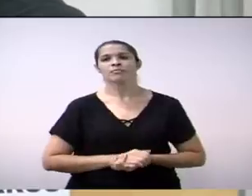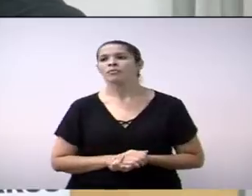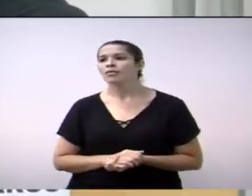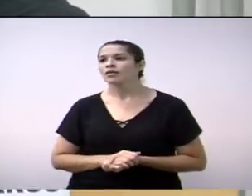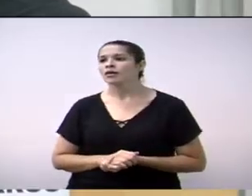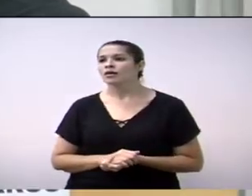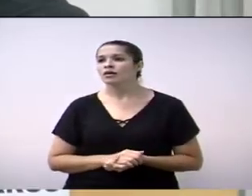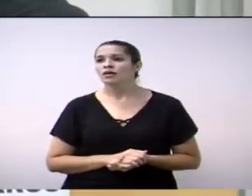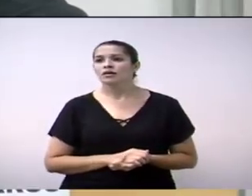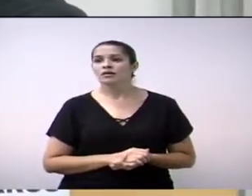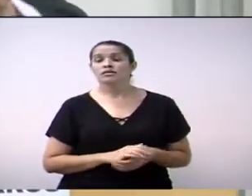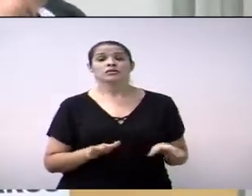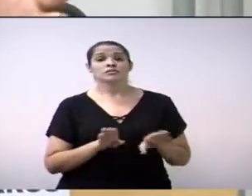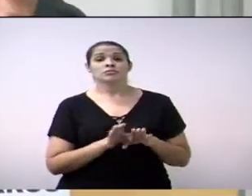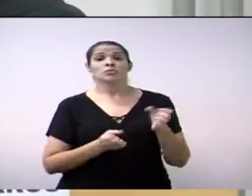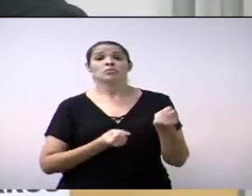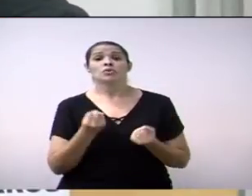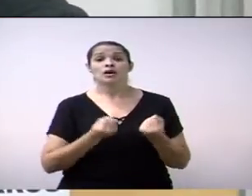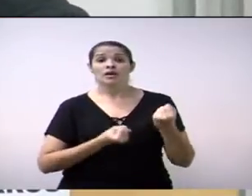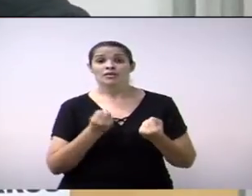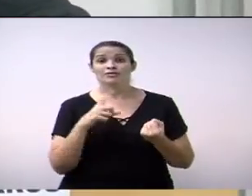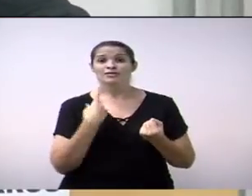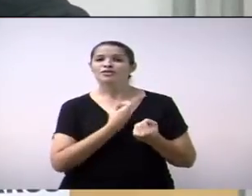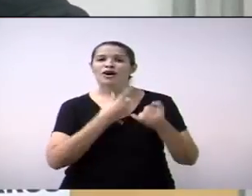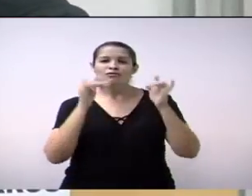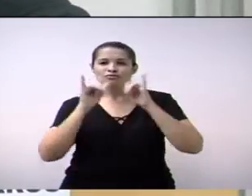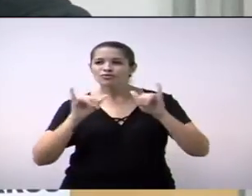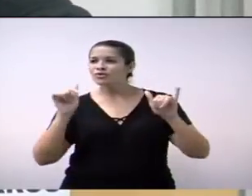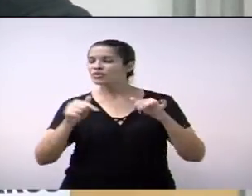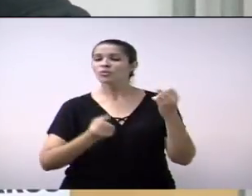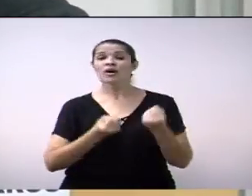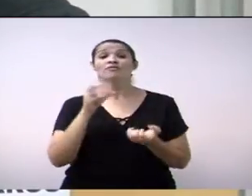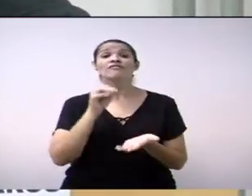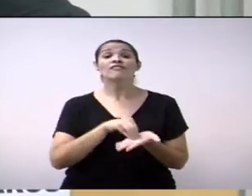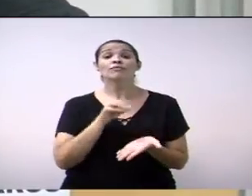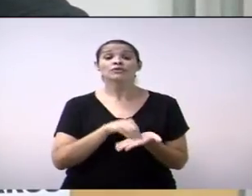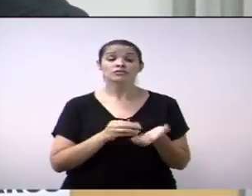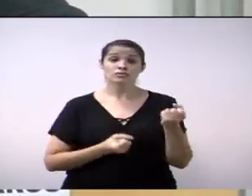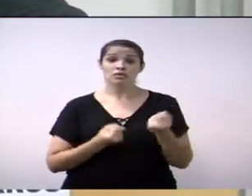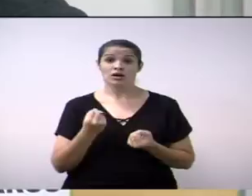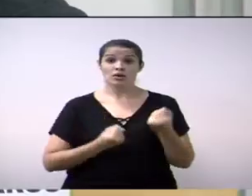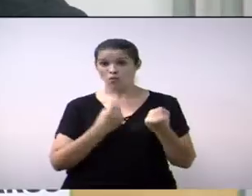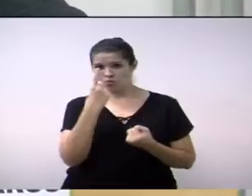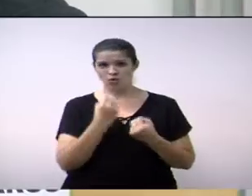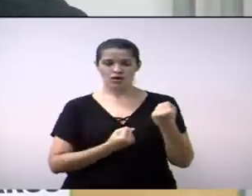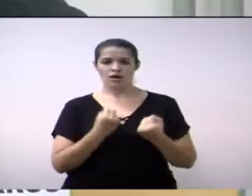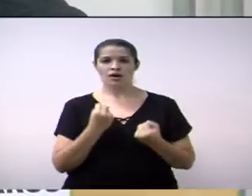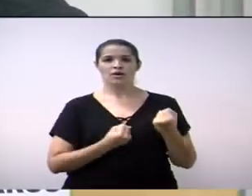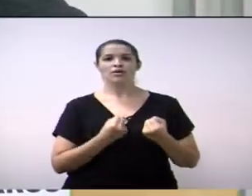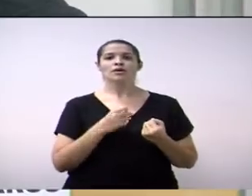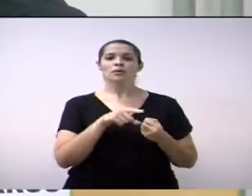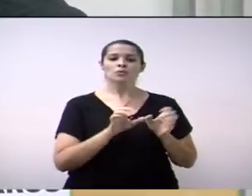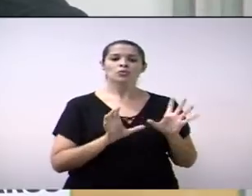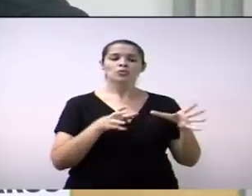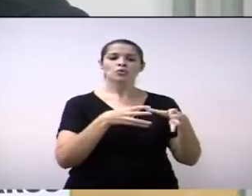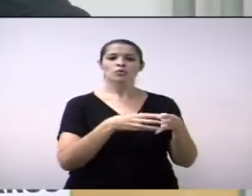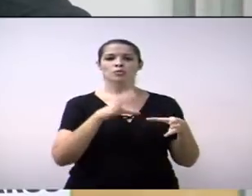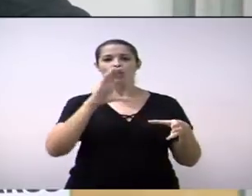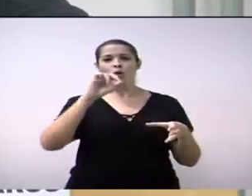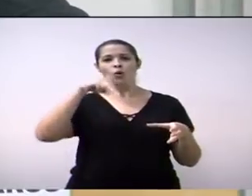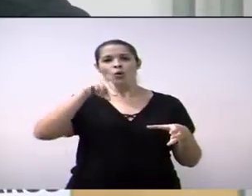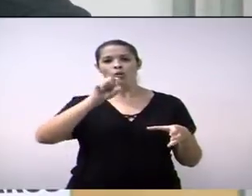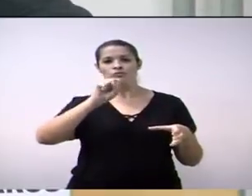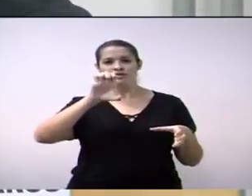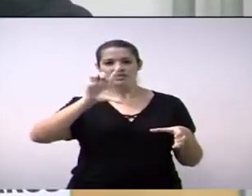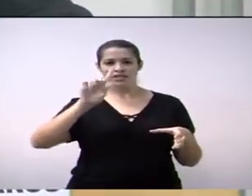por coincidência, eu falei na sessão passada sobre isso, a gente precisa de caminhos para que nós possamos recuperar ou